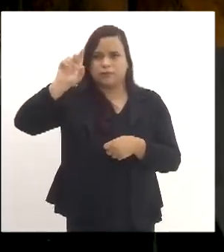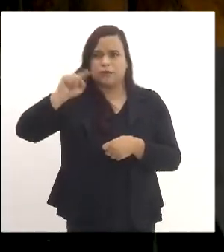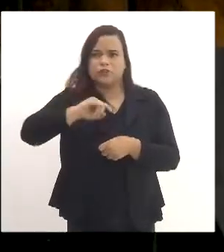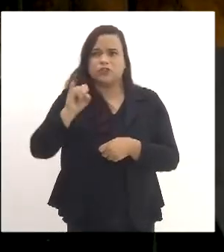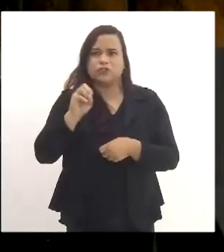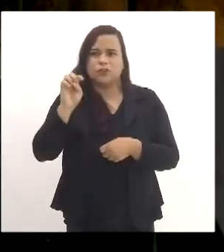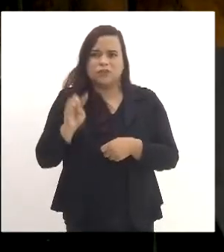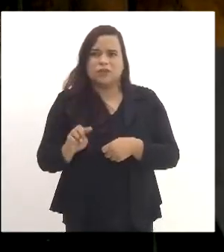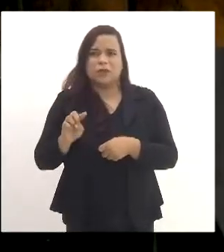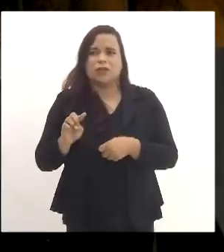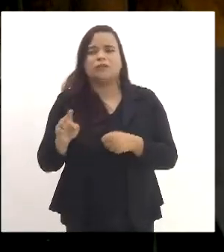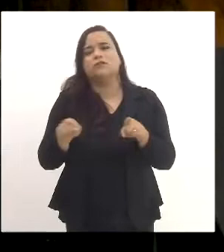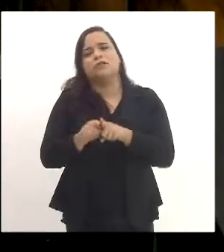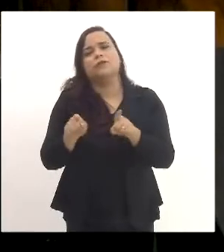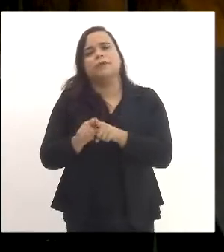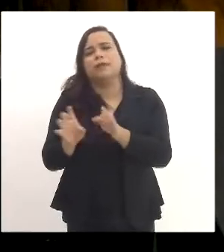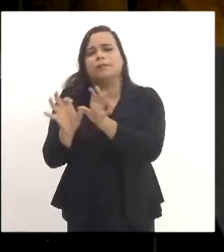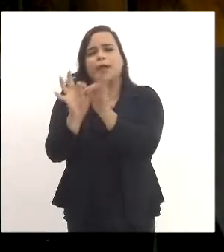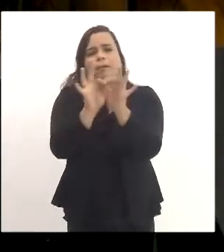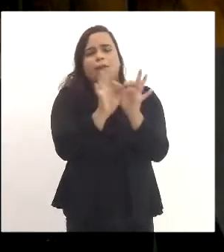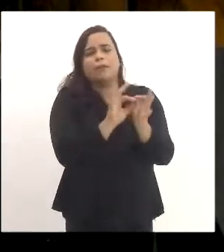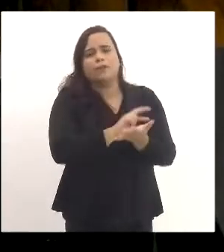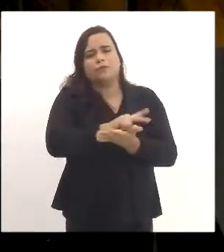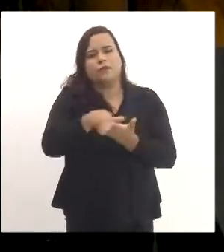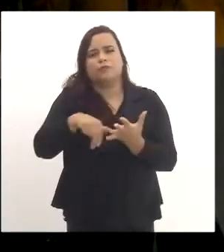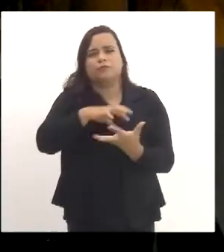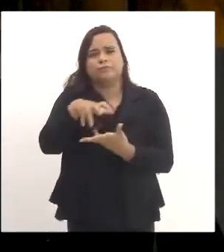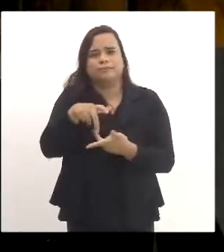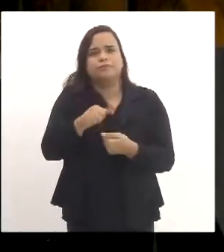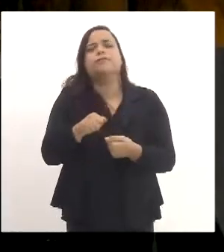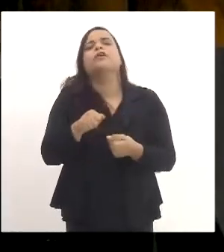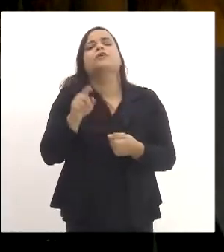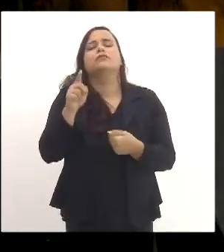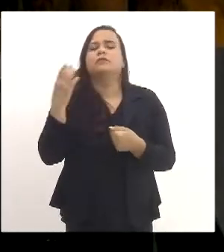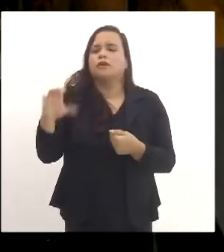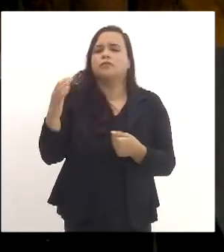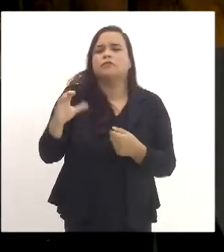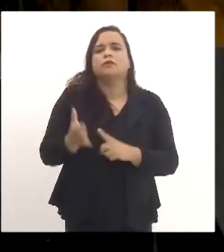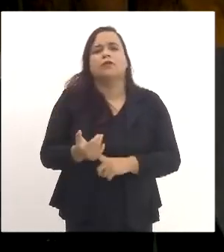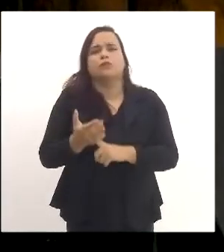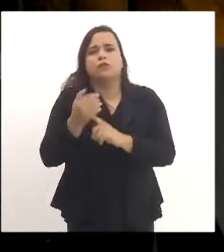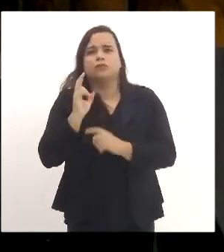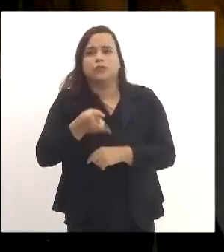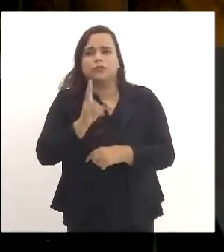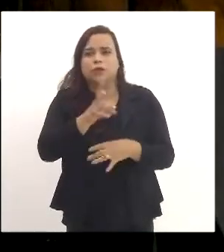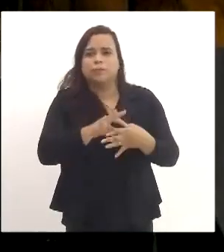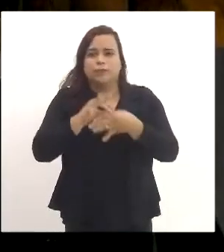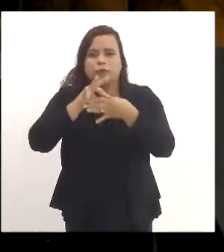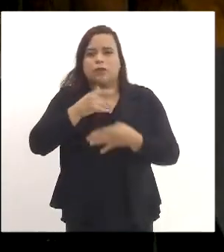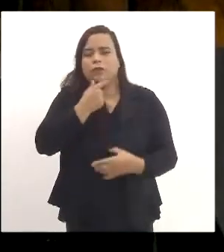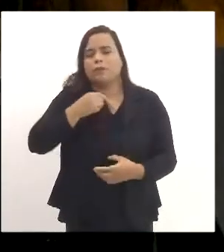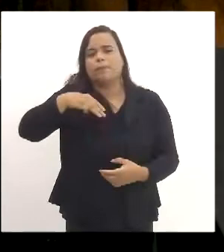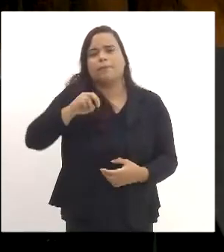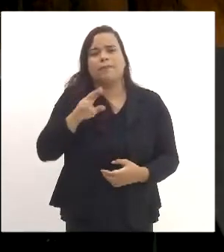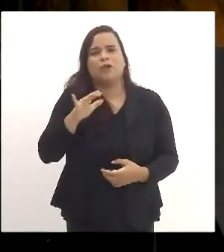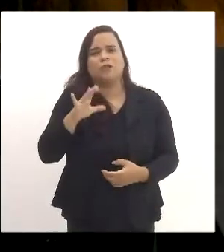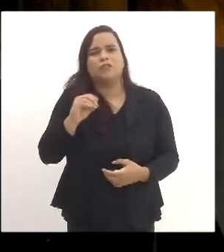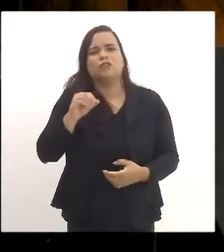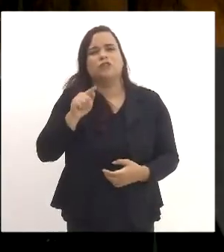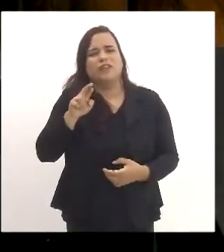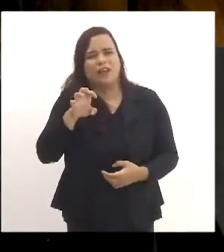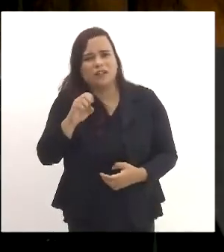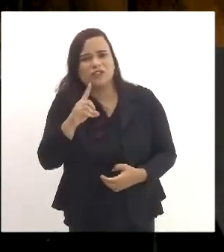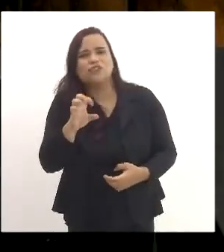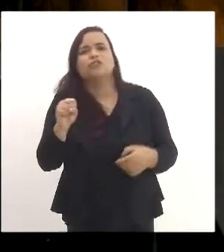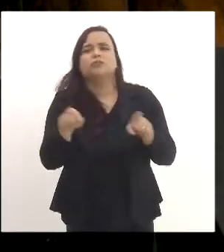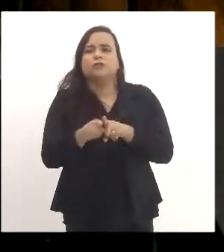Cassiolato, as redes internacionais de parques de ciência e tecnologia, sempre sob a liderança do Maurício Guedes, o Centro Internacional